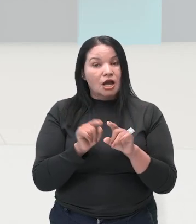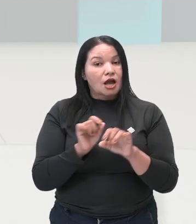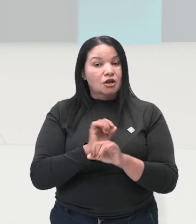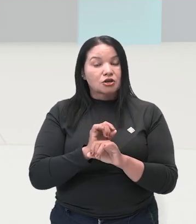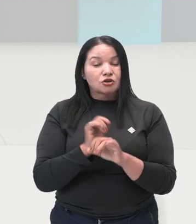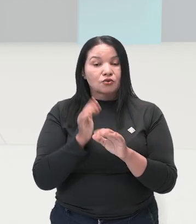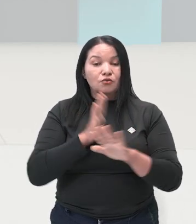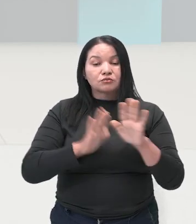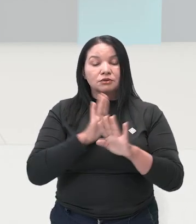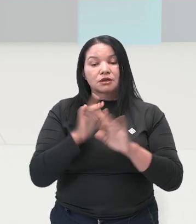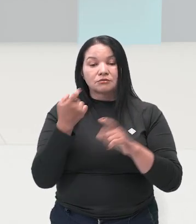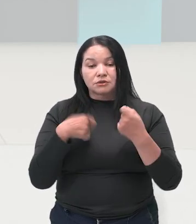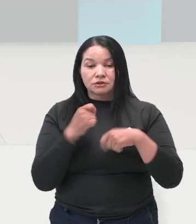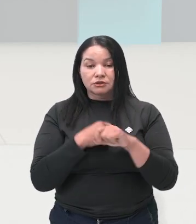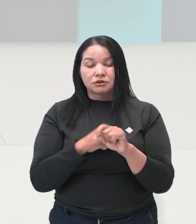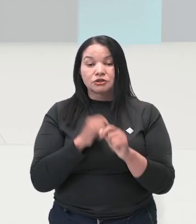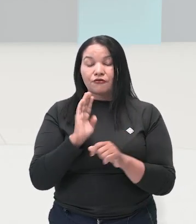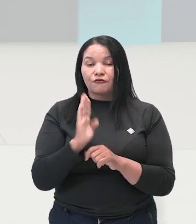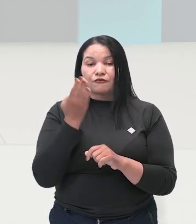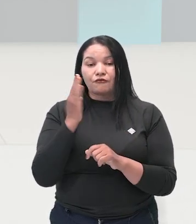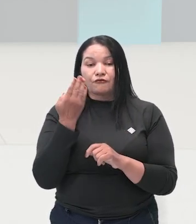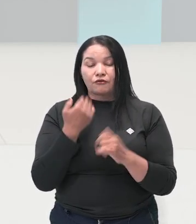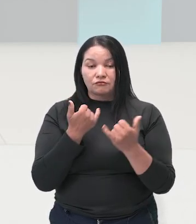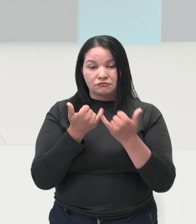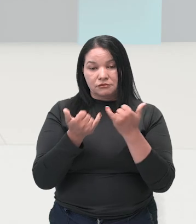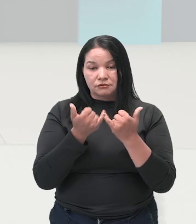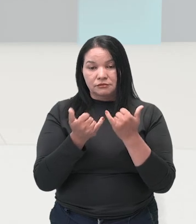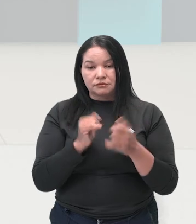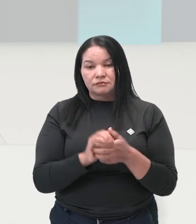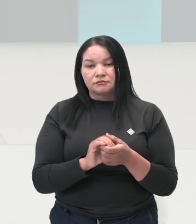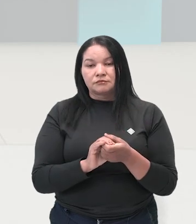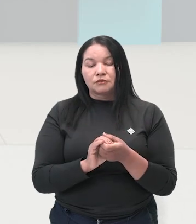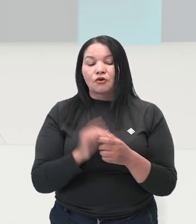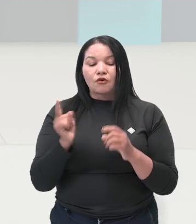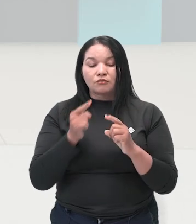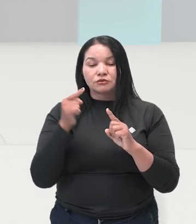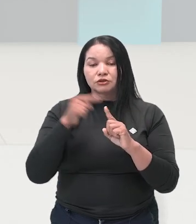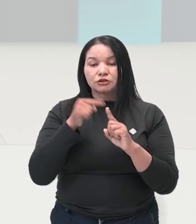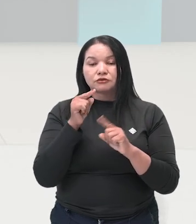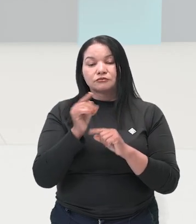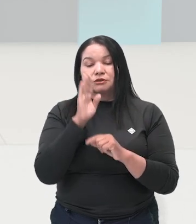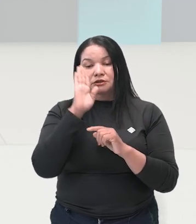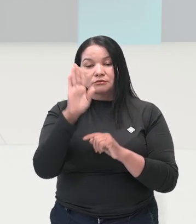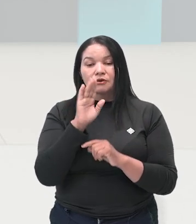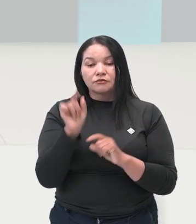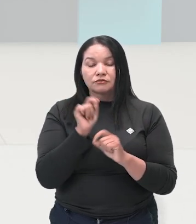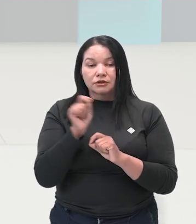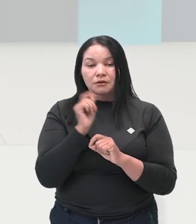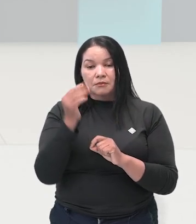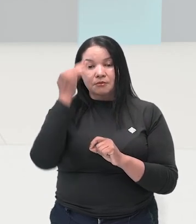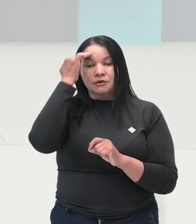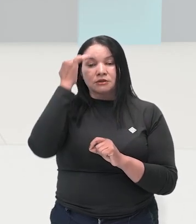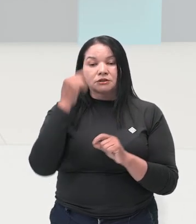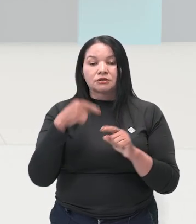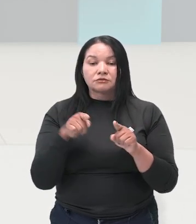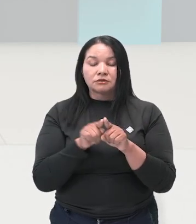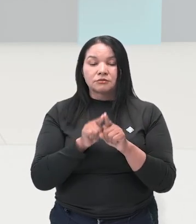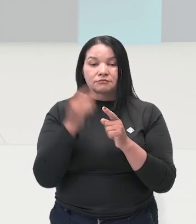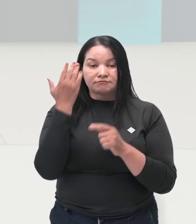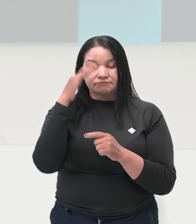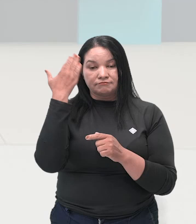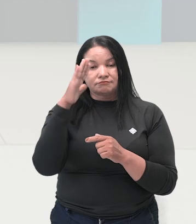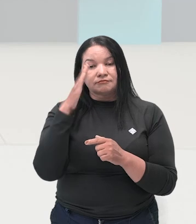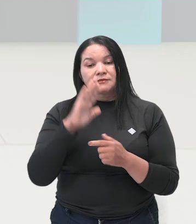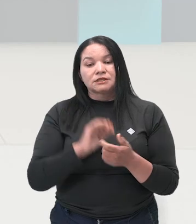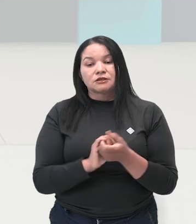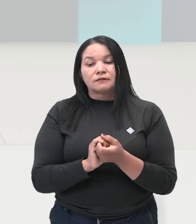cognatos. O objetivo principal é facilitar a compreensão e memorização de vocabulário. E como